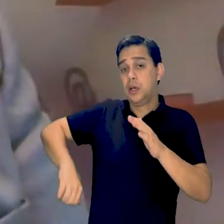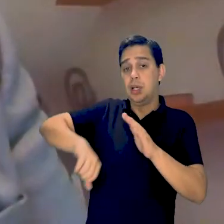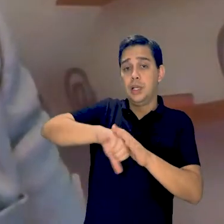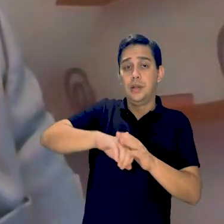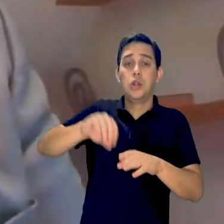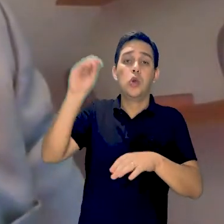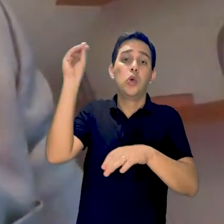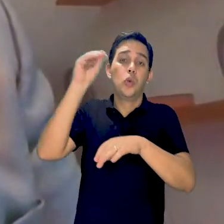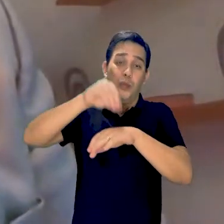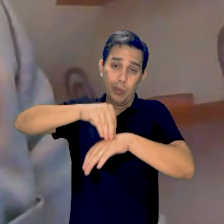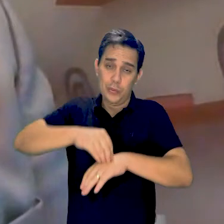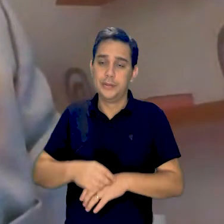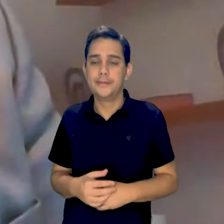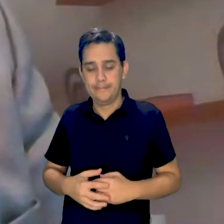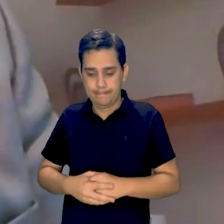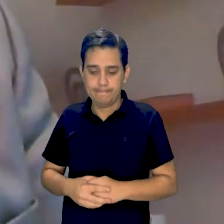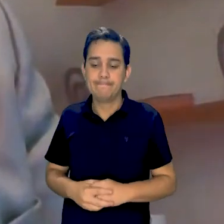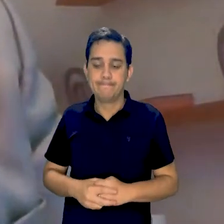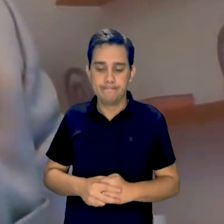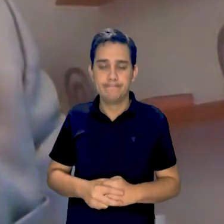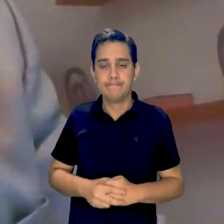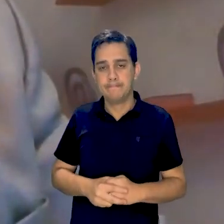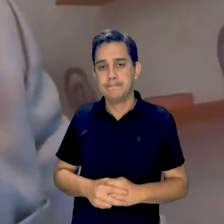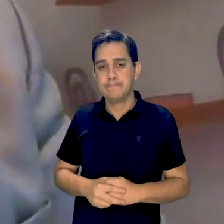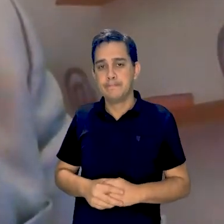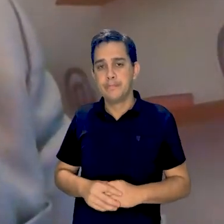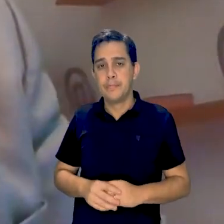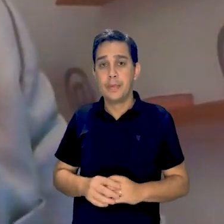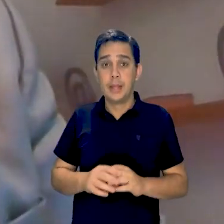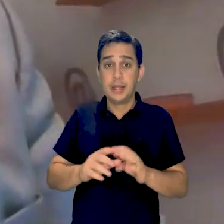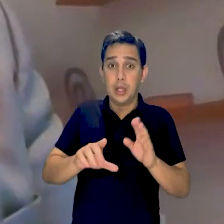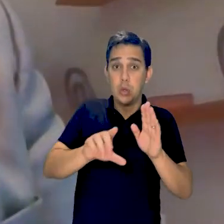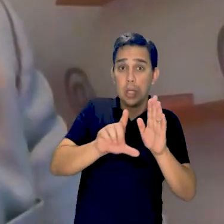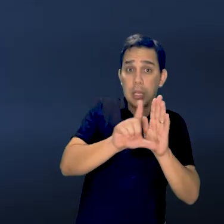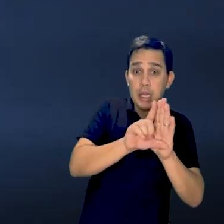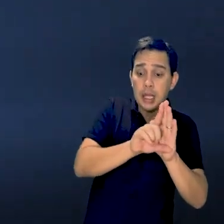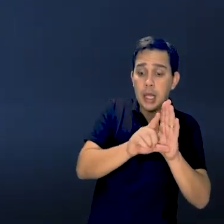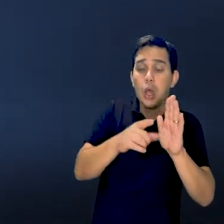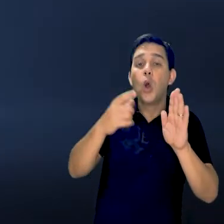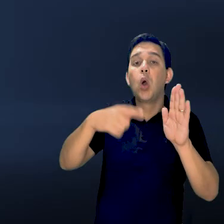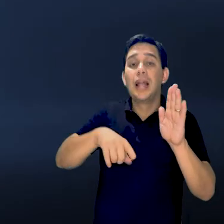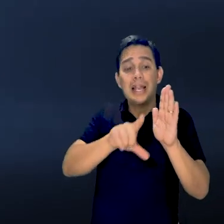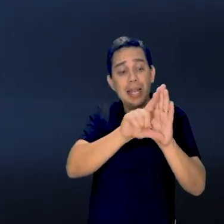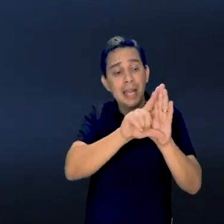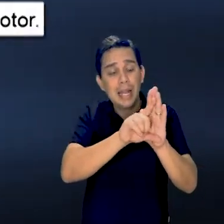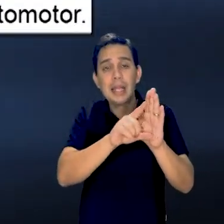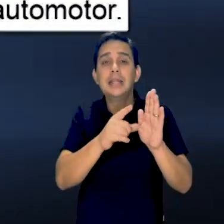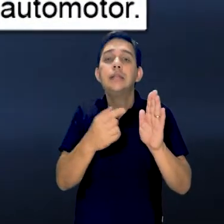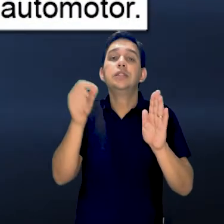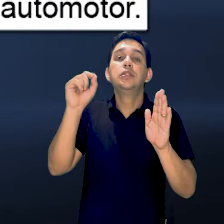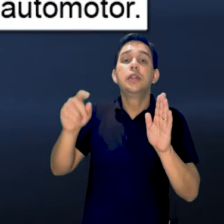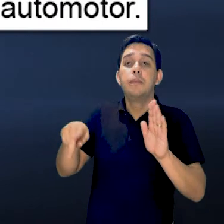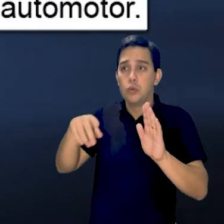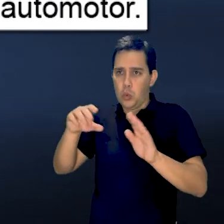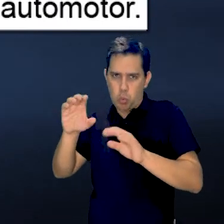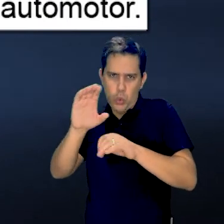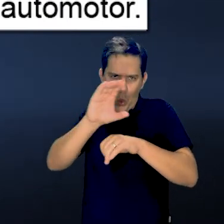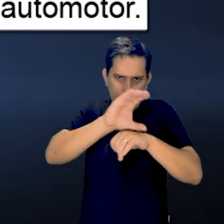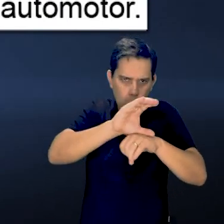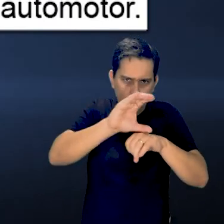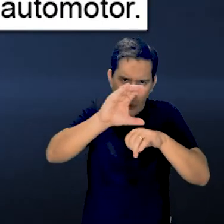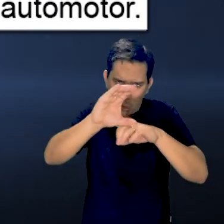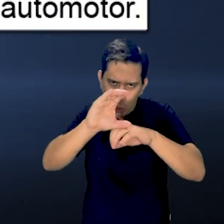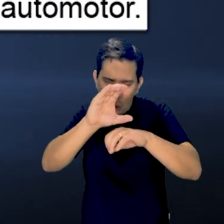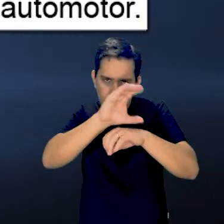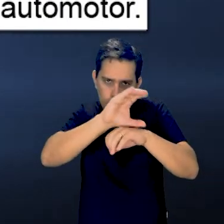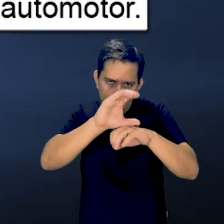homicídio culposo, previsto não no Código Penal, mas sim na legislação extravagante no Código de Trânsito